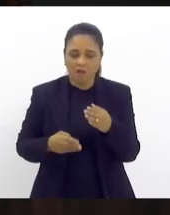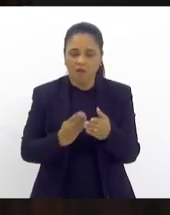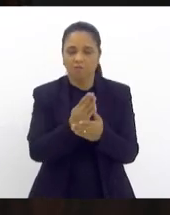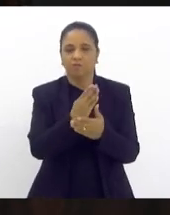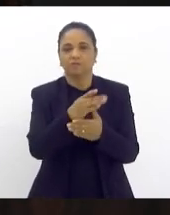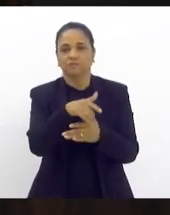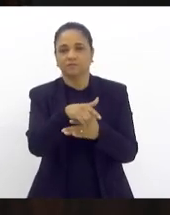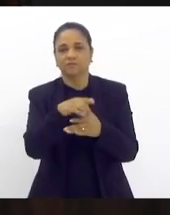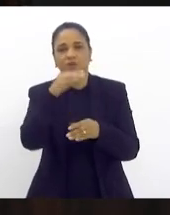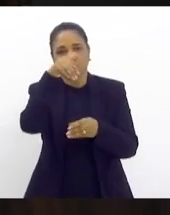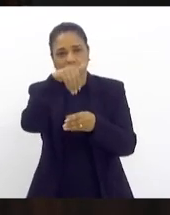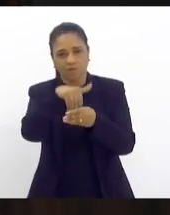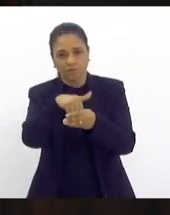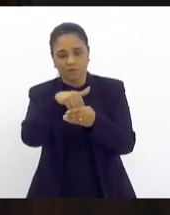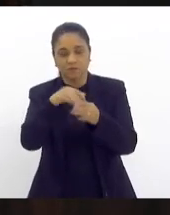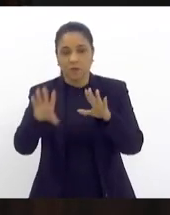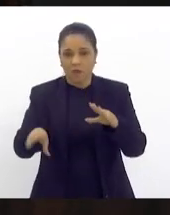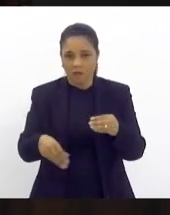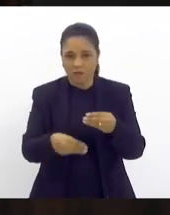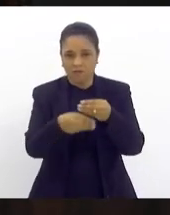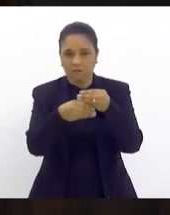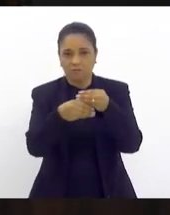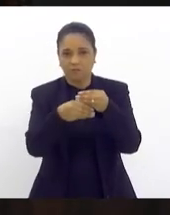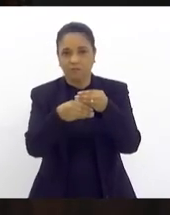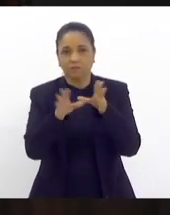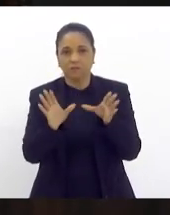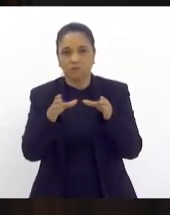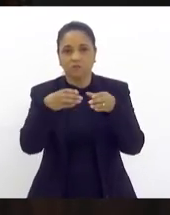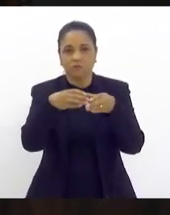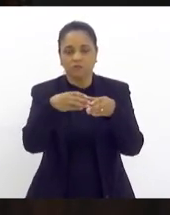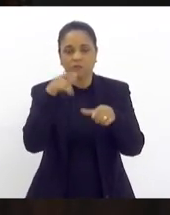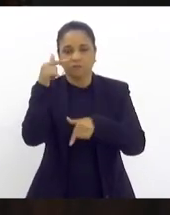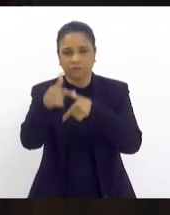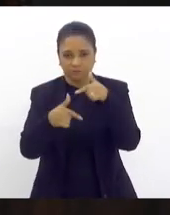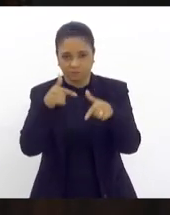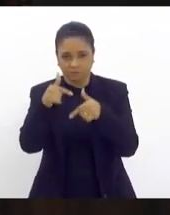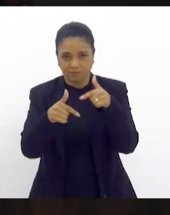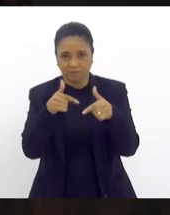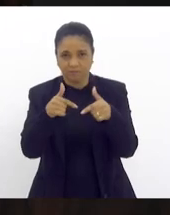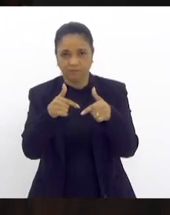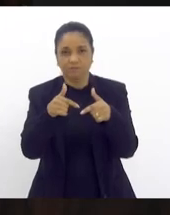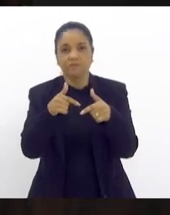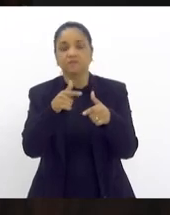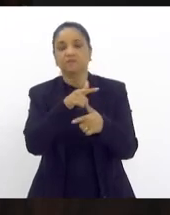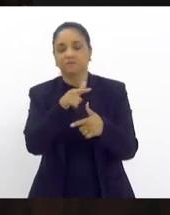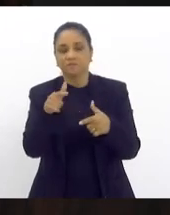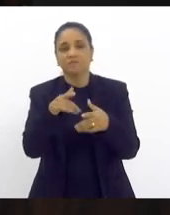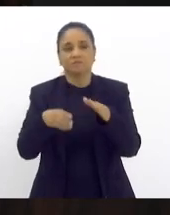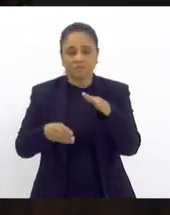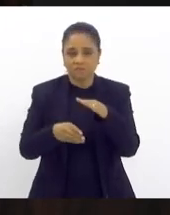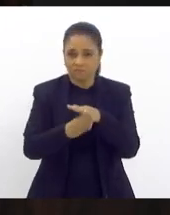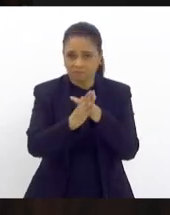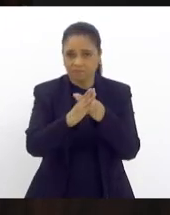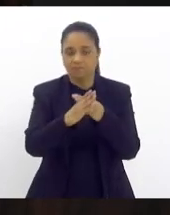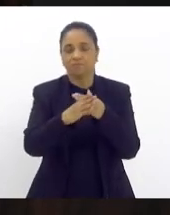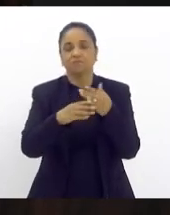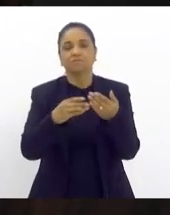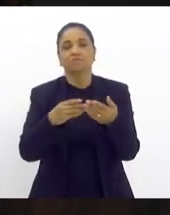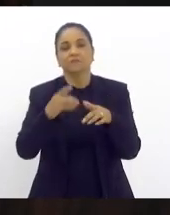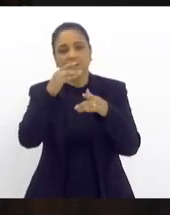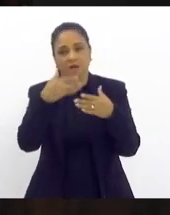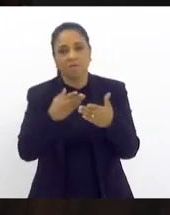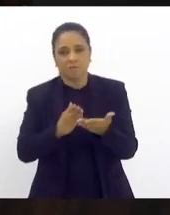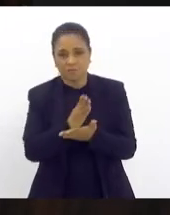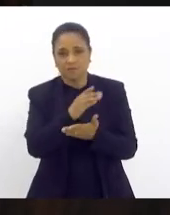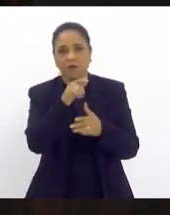em votação as emendas da comissão de trabalho os senhores que aprovam permaneça Como estão aprovado